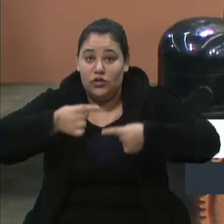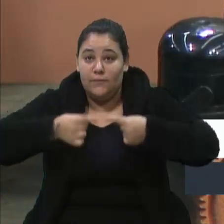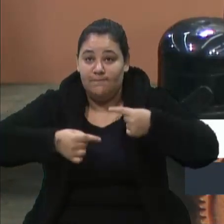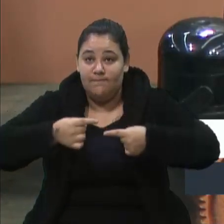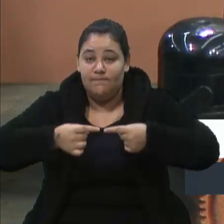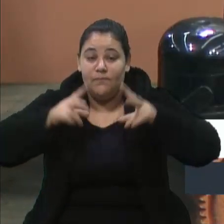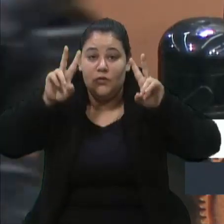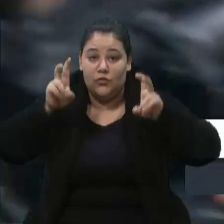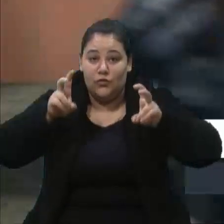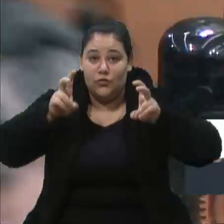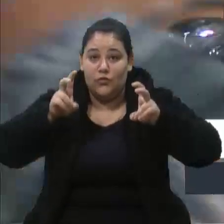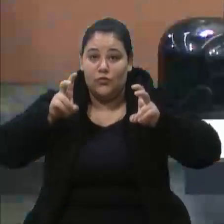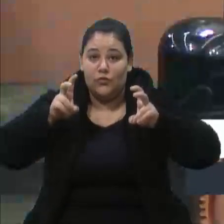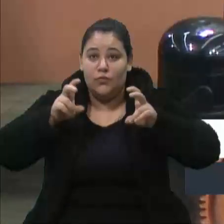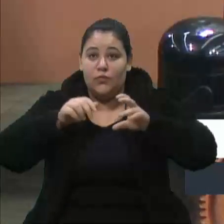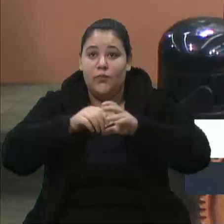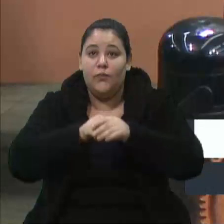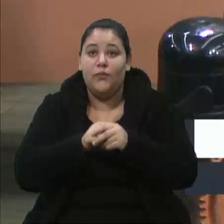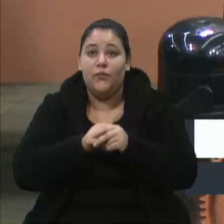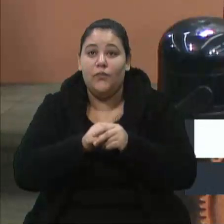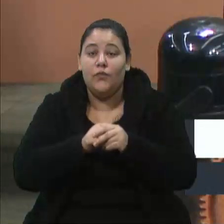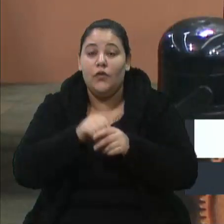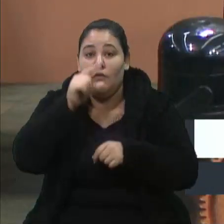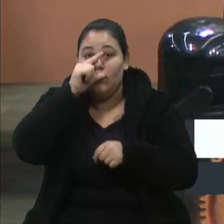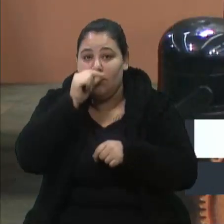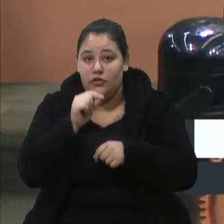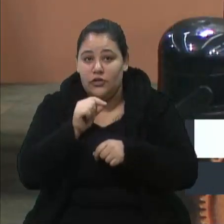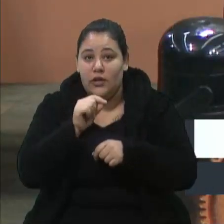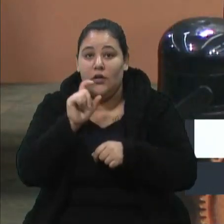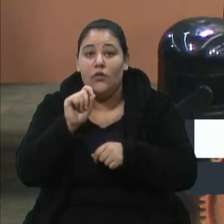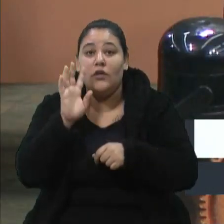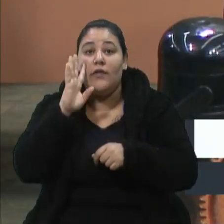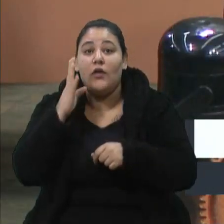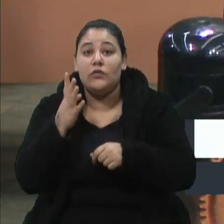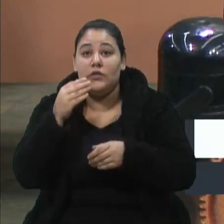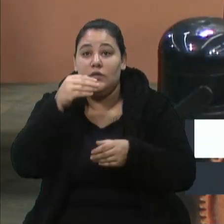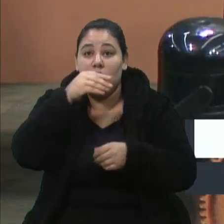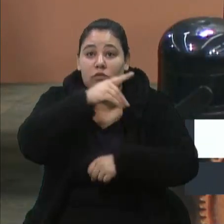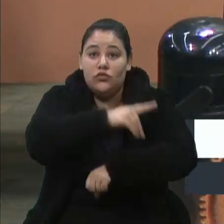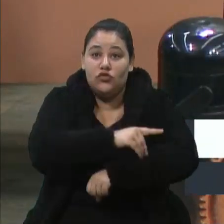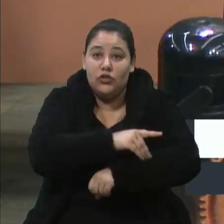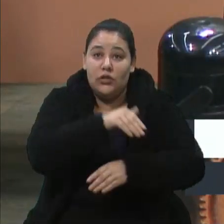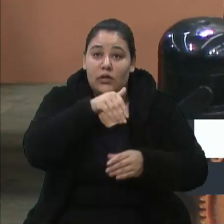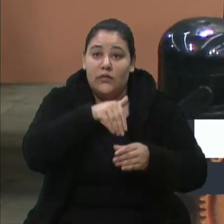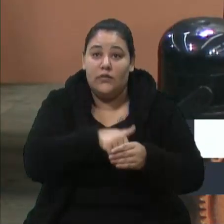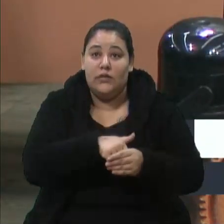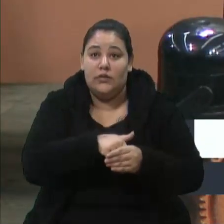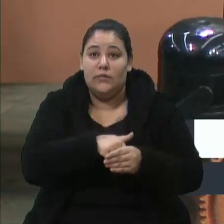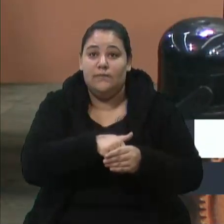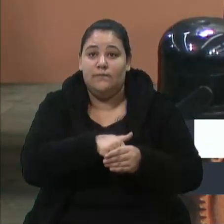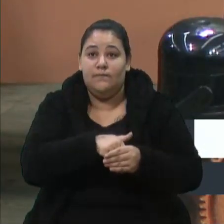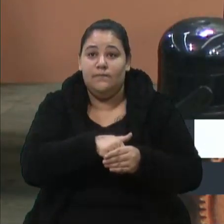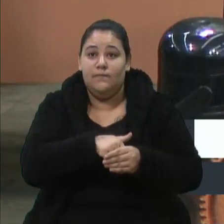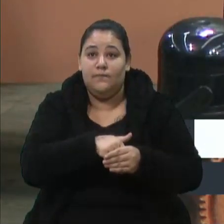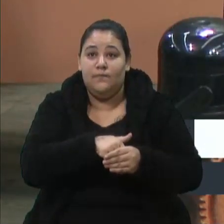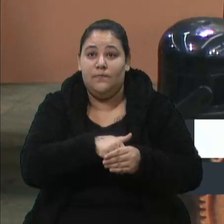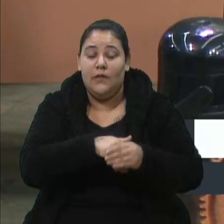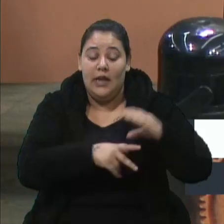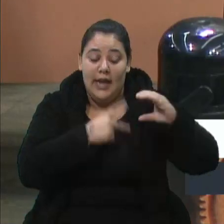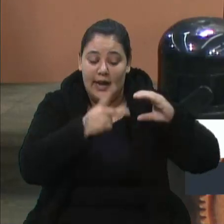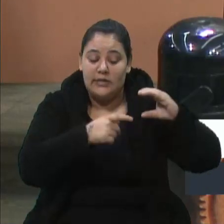da situação do nosso colega Fantinel, do que vai acontecer aqui no dia da votação, e a casa tem que ter uma nova